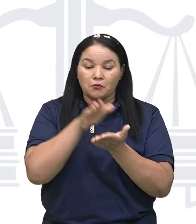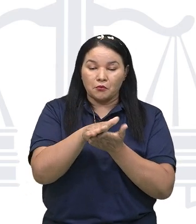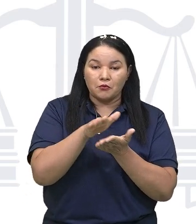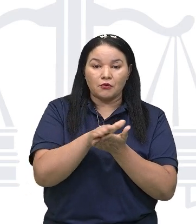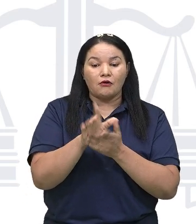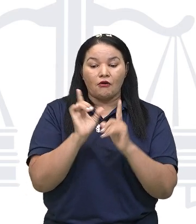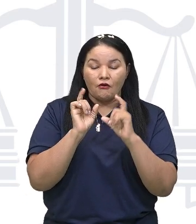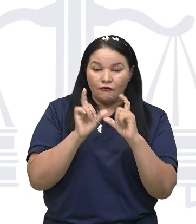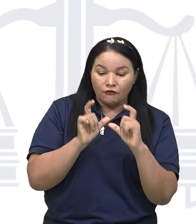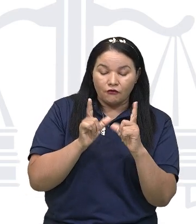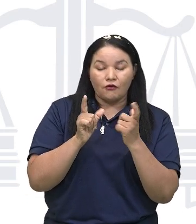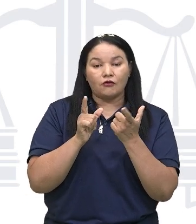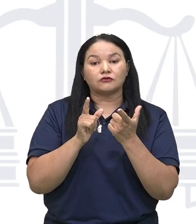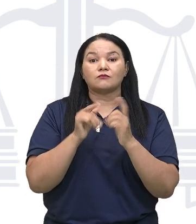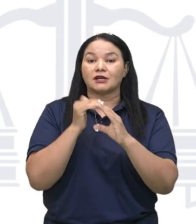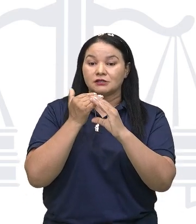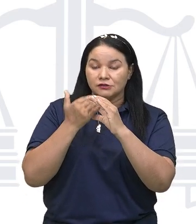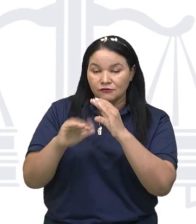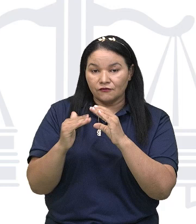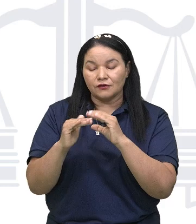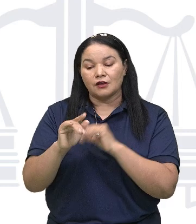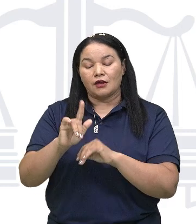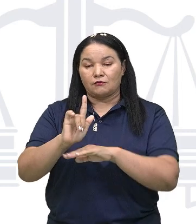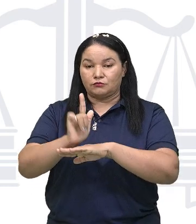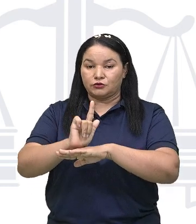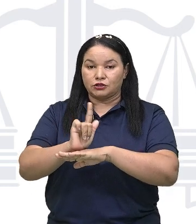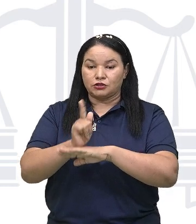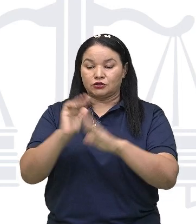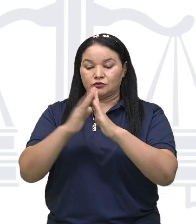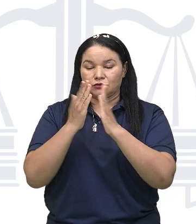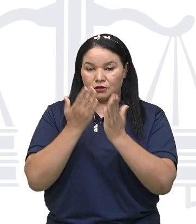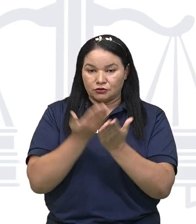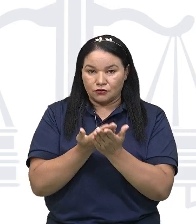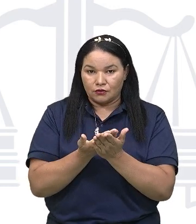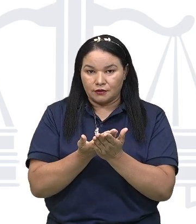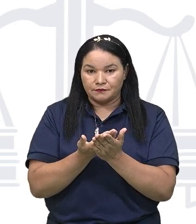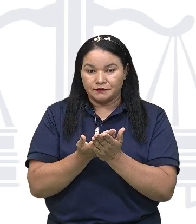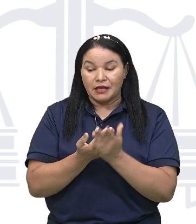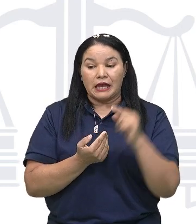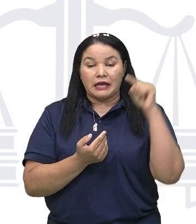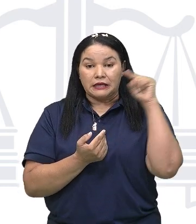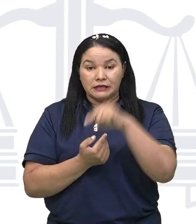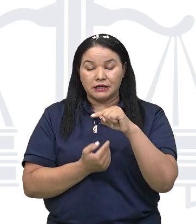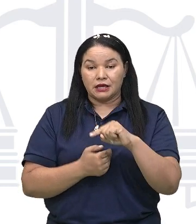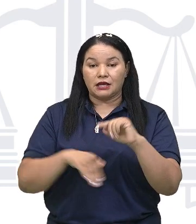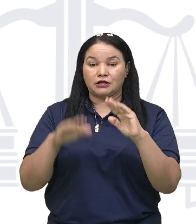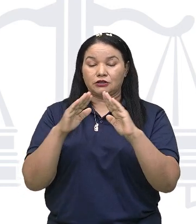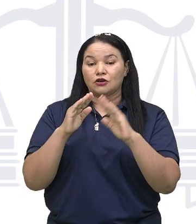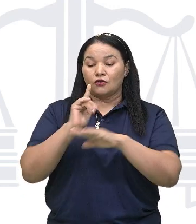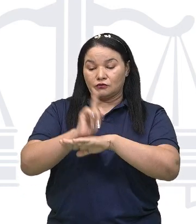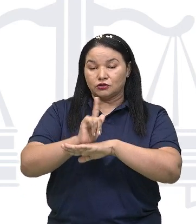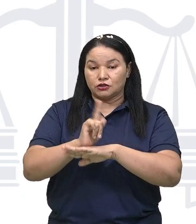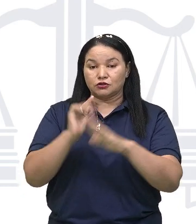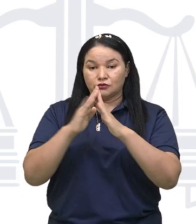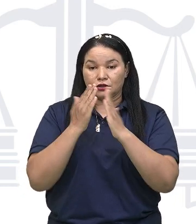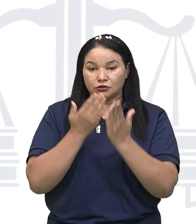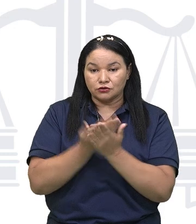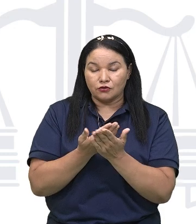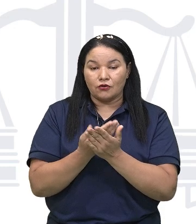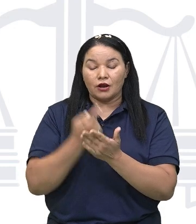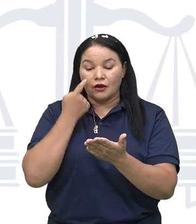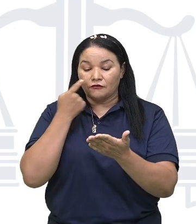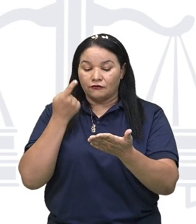foto e vai encaminhar para o gestor da escola. Esse gestor vai fazer o lançamento dessas frequências e notas também,